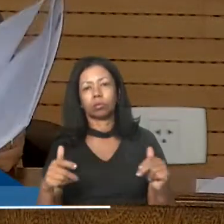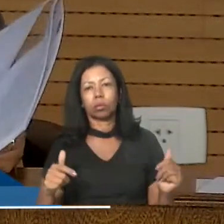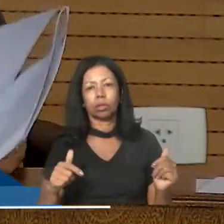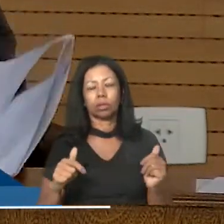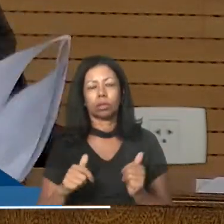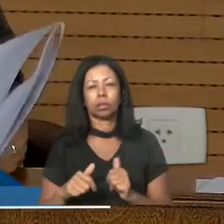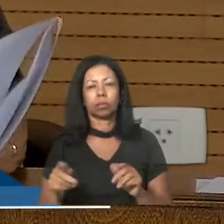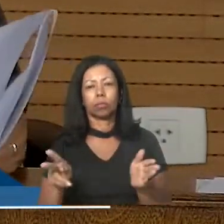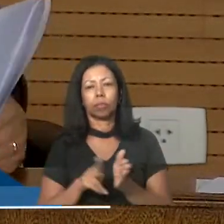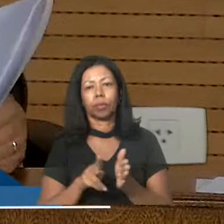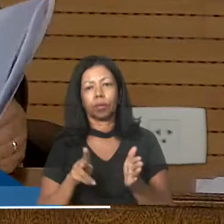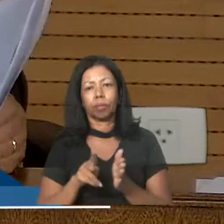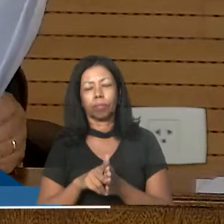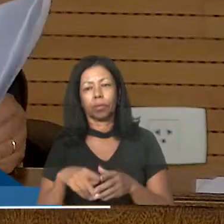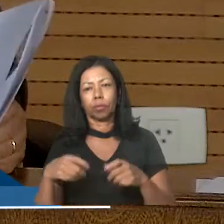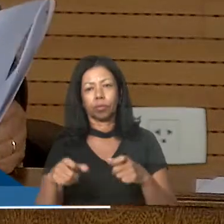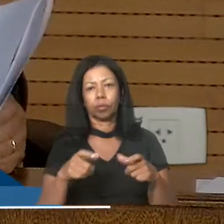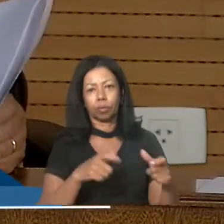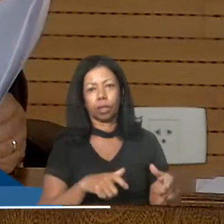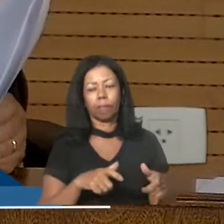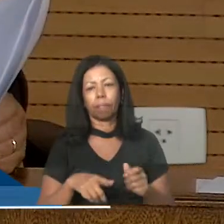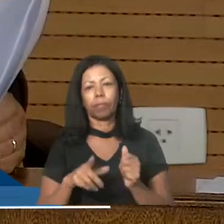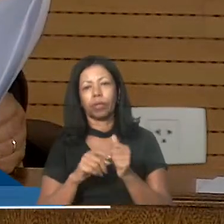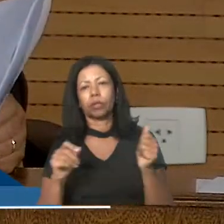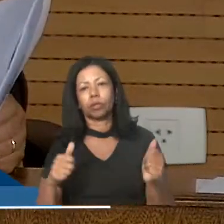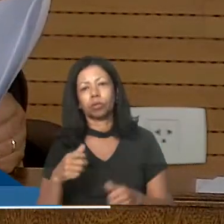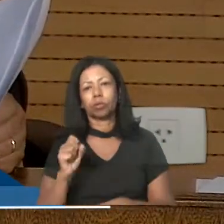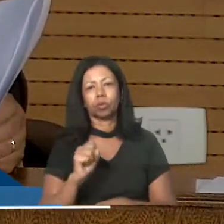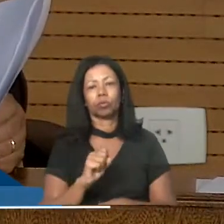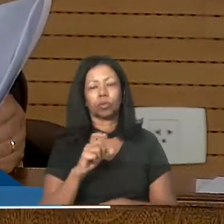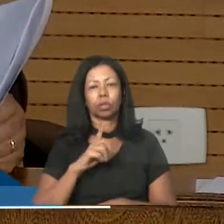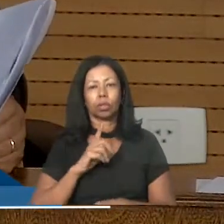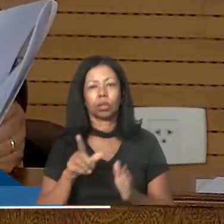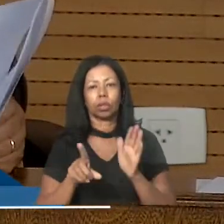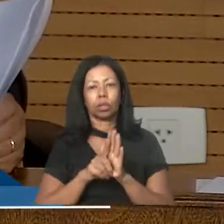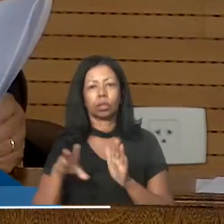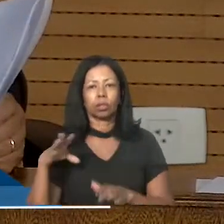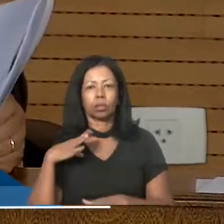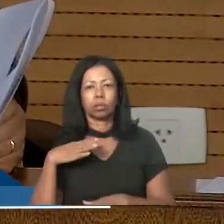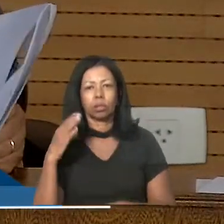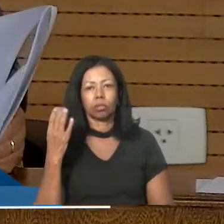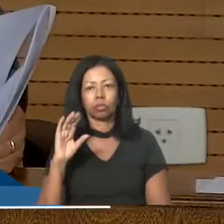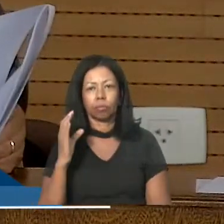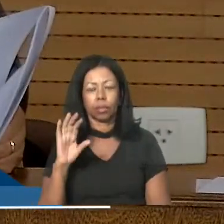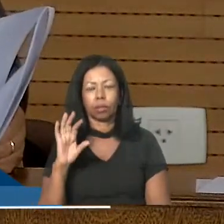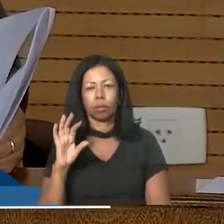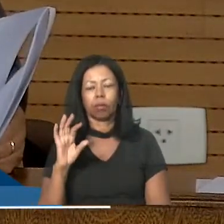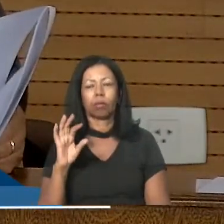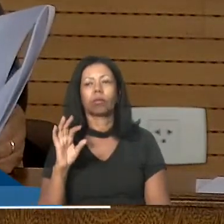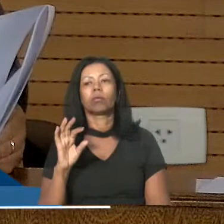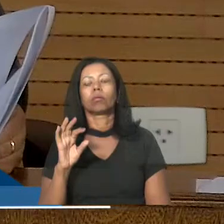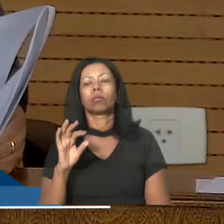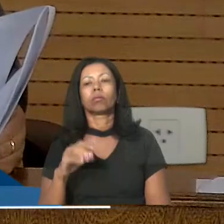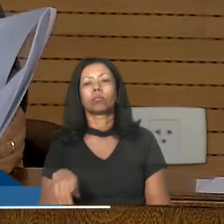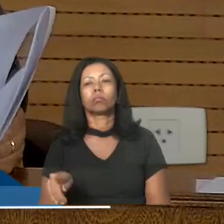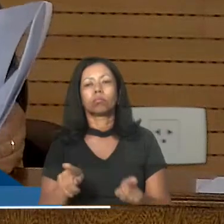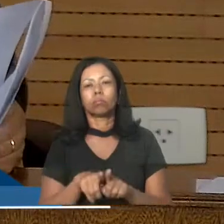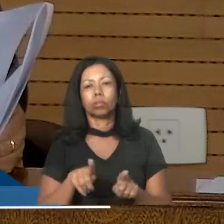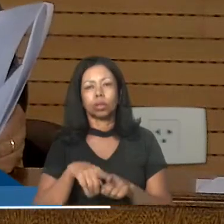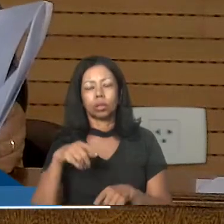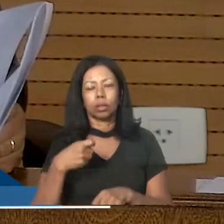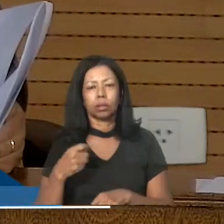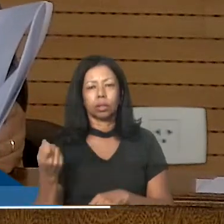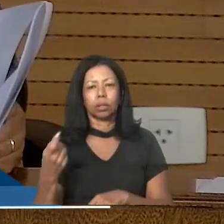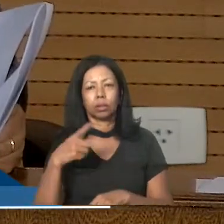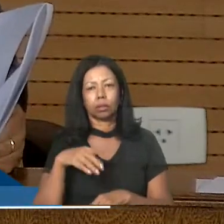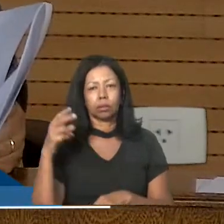locais. No mesmo sentido, o artigo 18, inciso 5 da Lei Orgânica do Município de Cubatão perceitua que cabe à